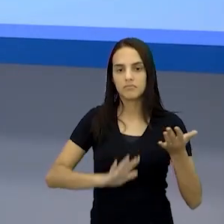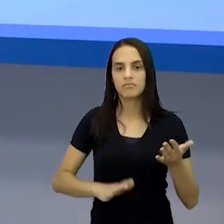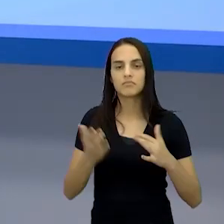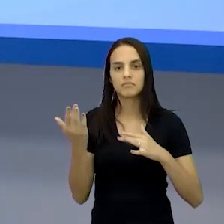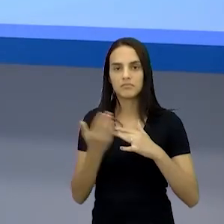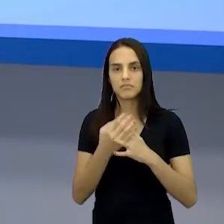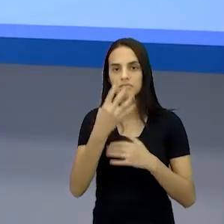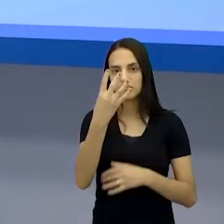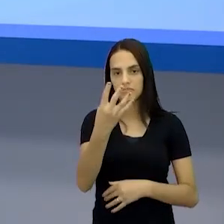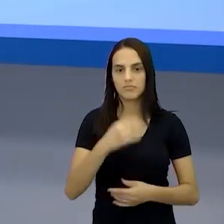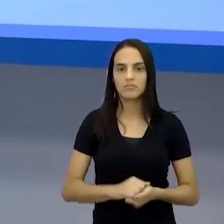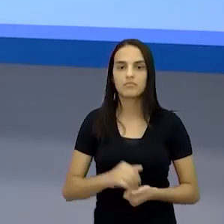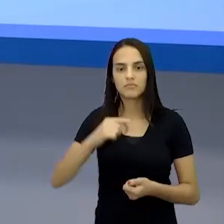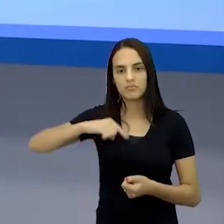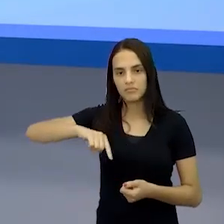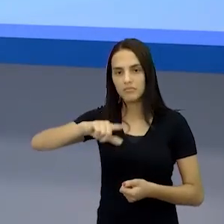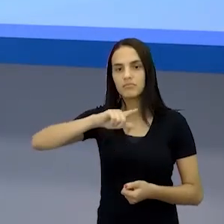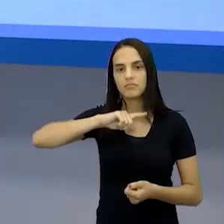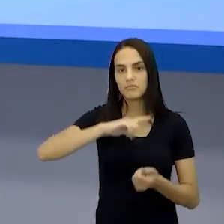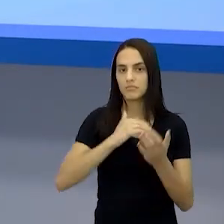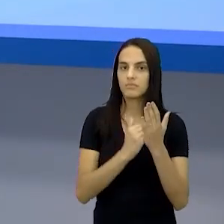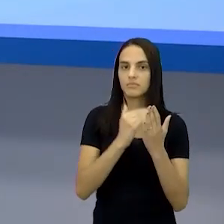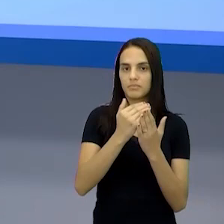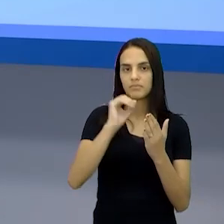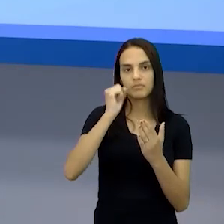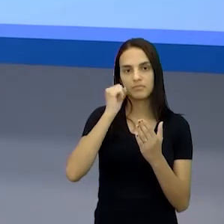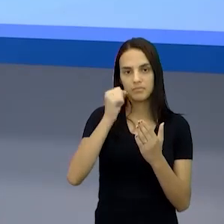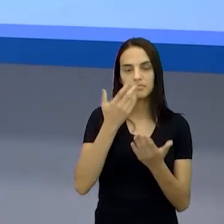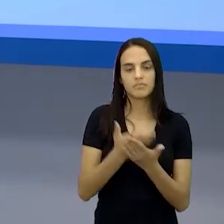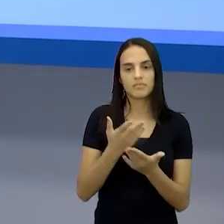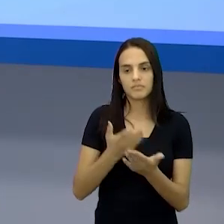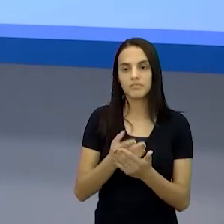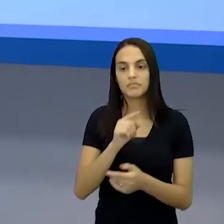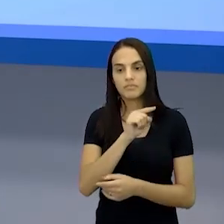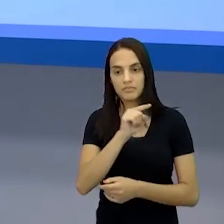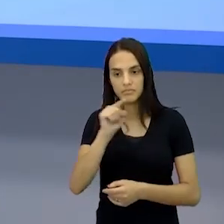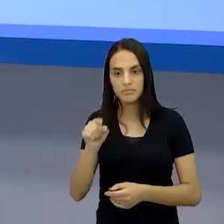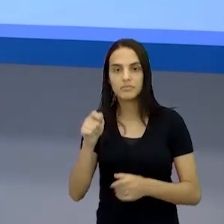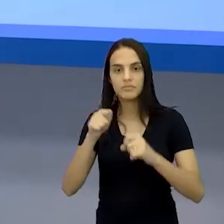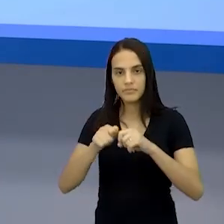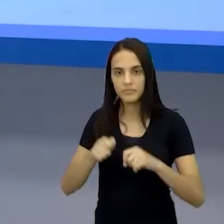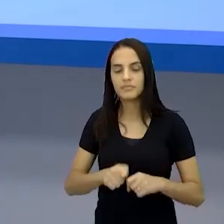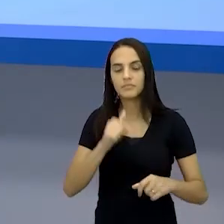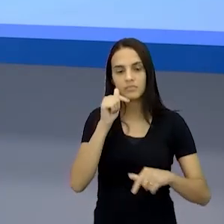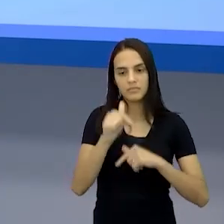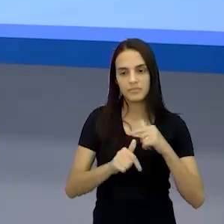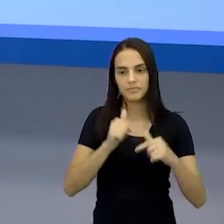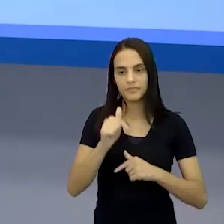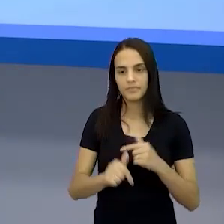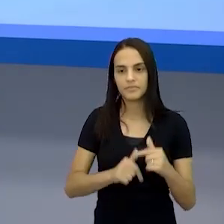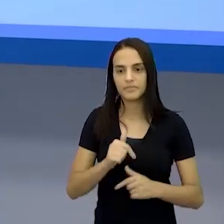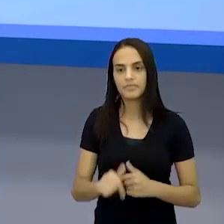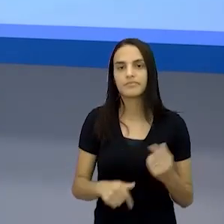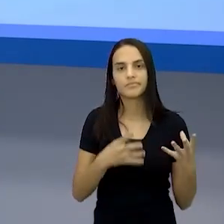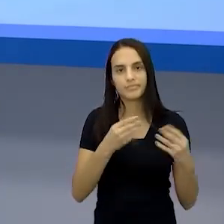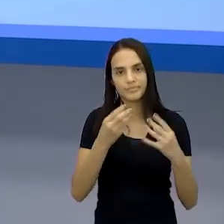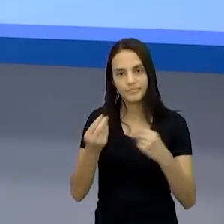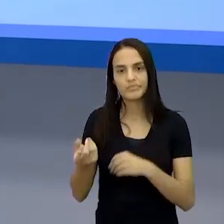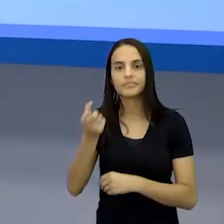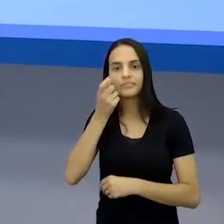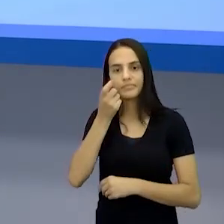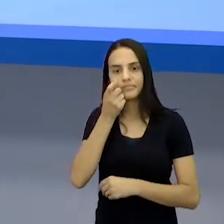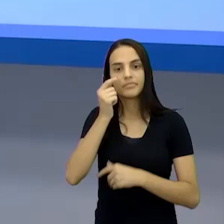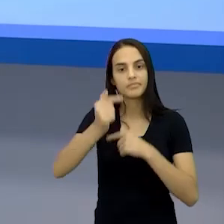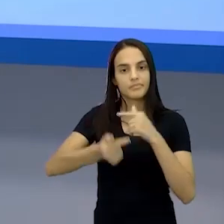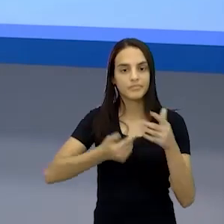integrada 4. Aí nós vamos ter aí mais 8 aulas, né, e aí vocês fazem um trabalho que é muito interessante, é um